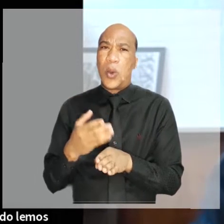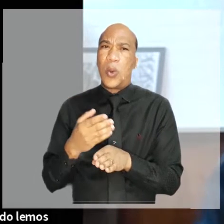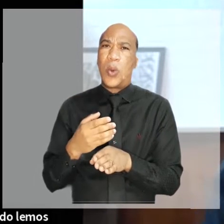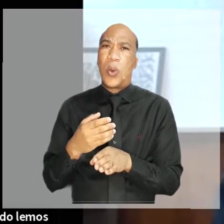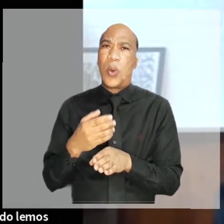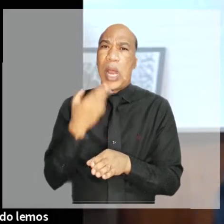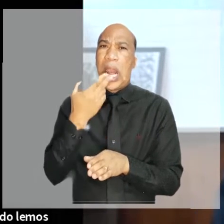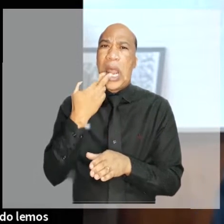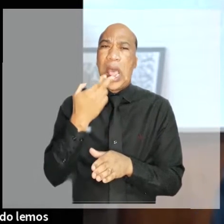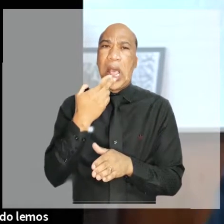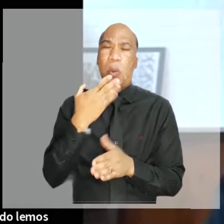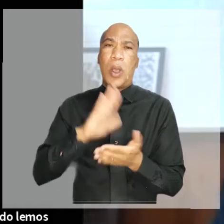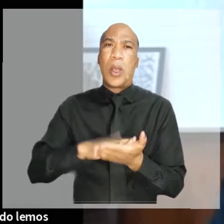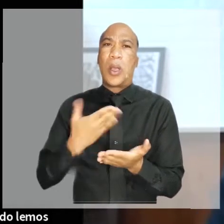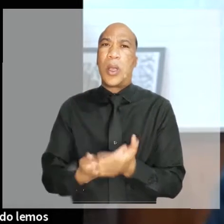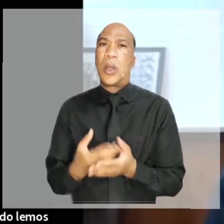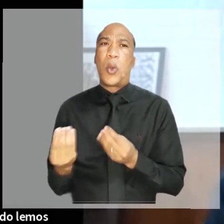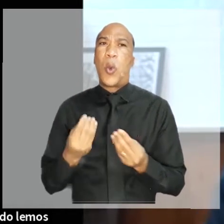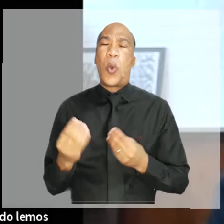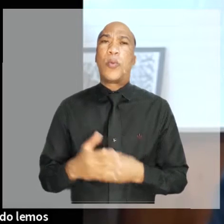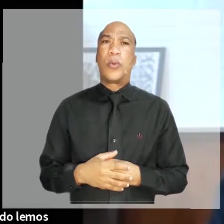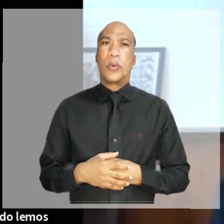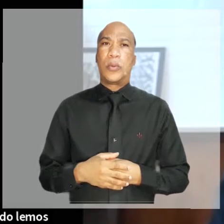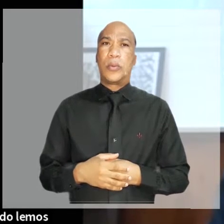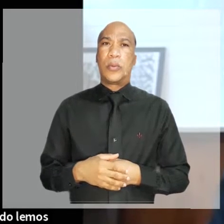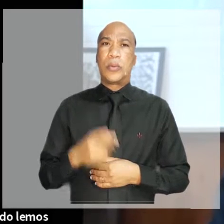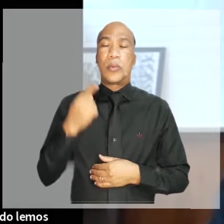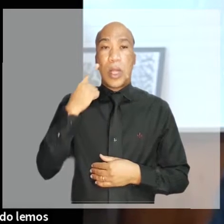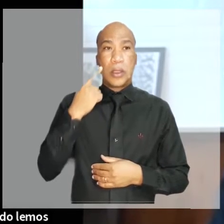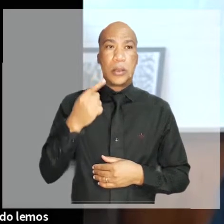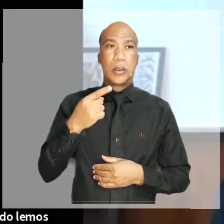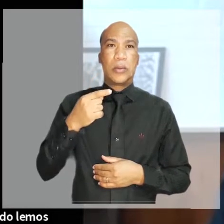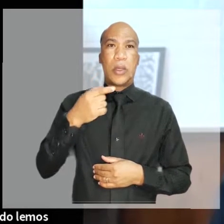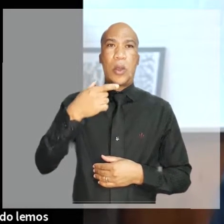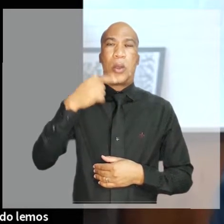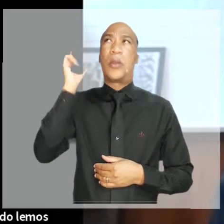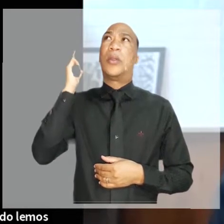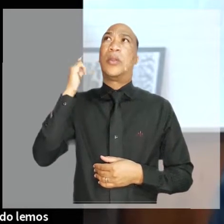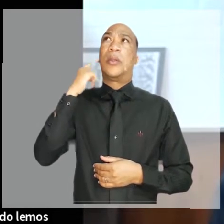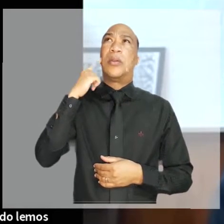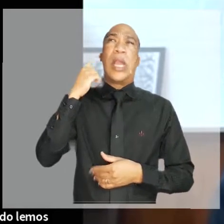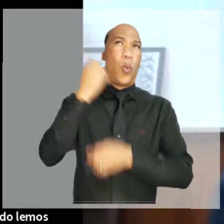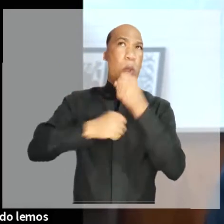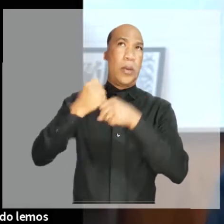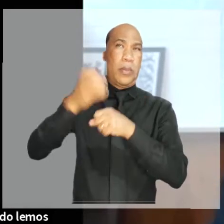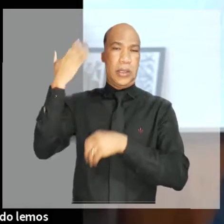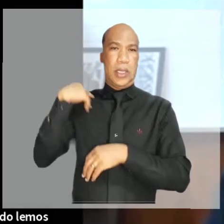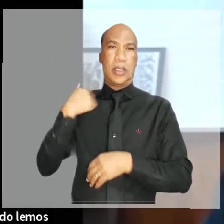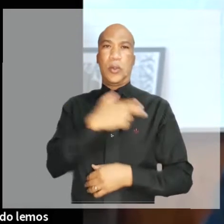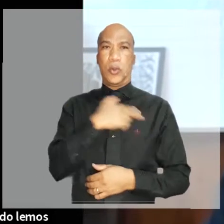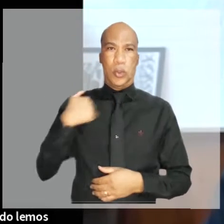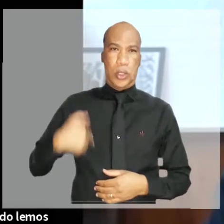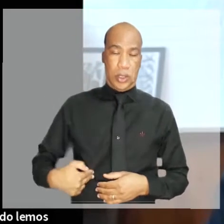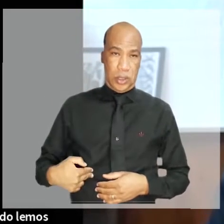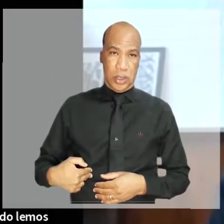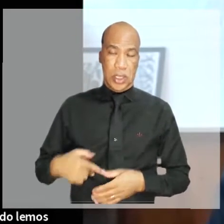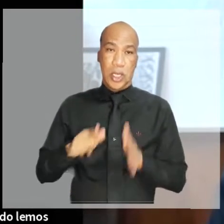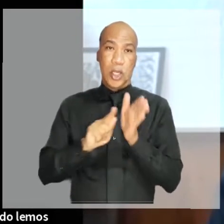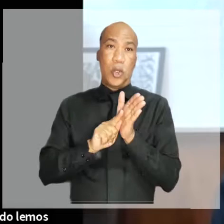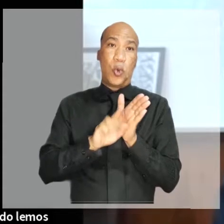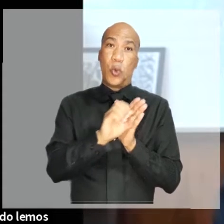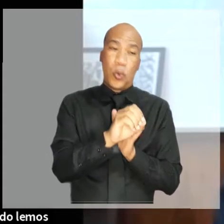usa o tradutor do Google, inclusive quando eu estive na China no ano passado, eu não consegui usar o Google